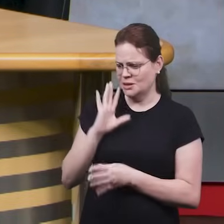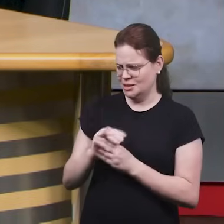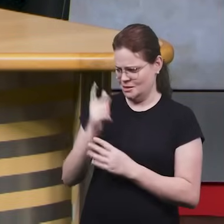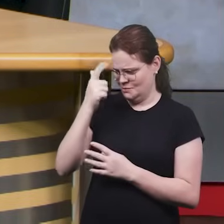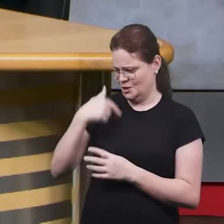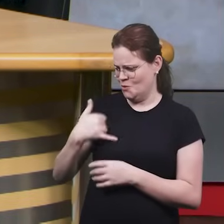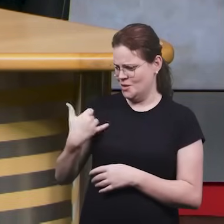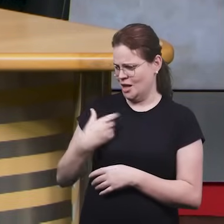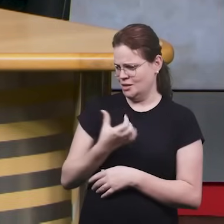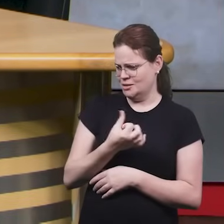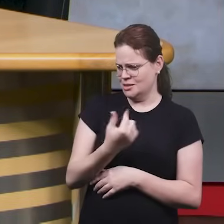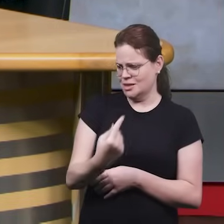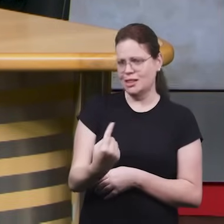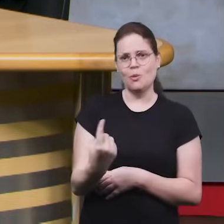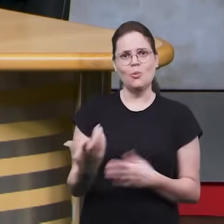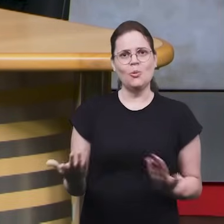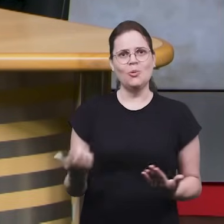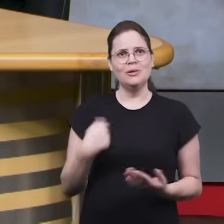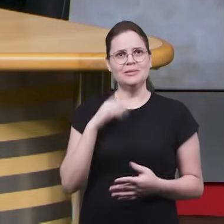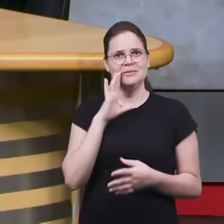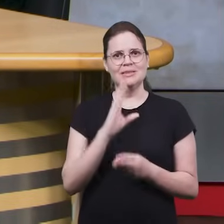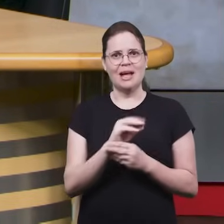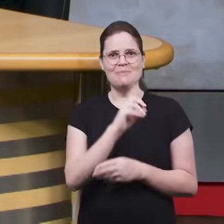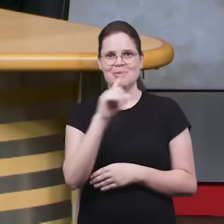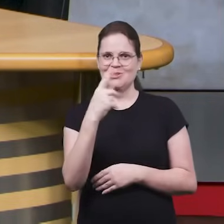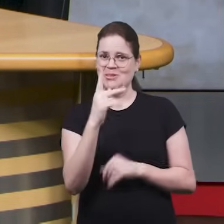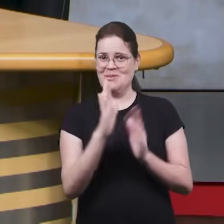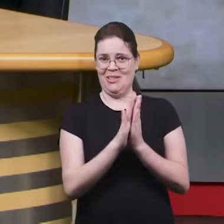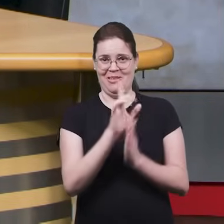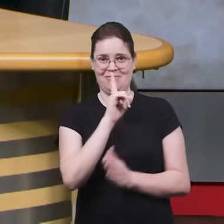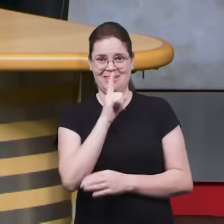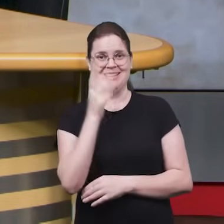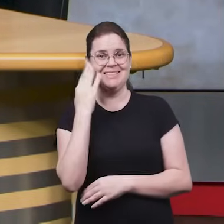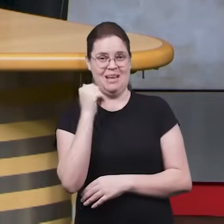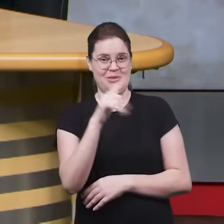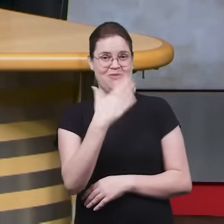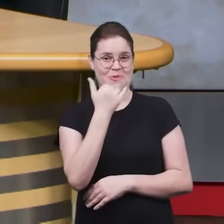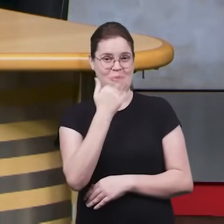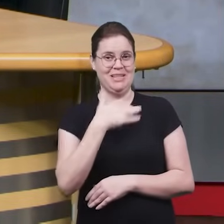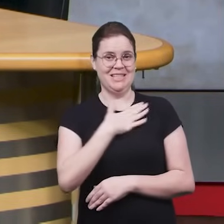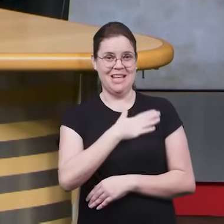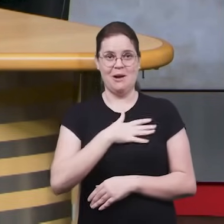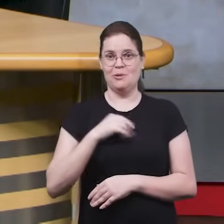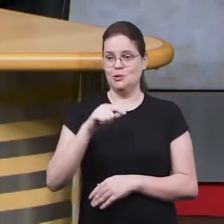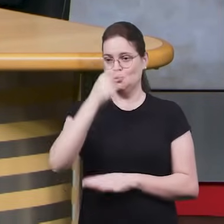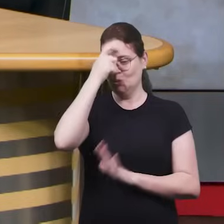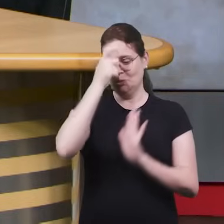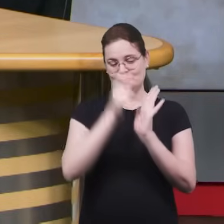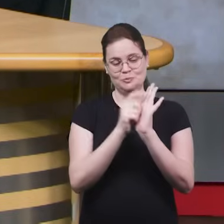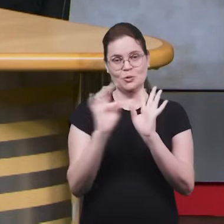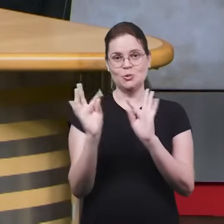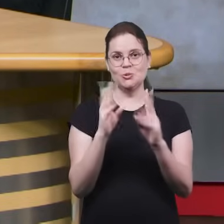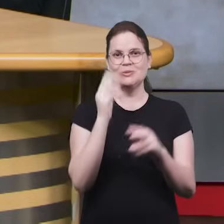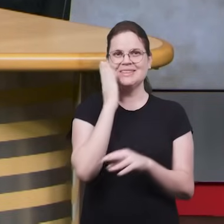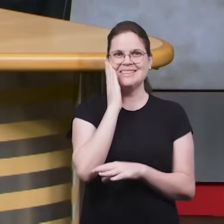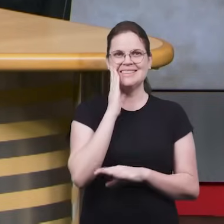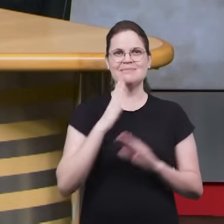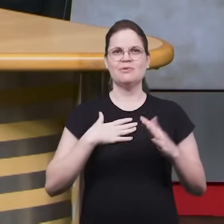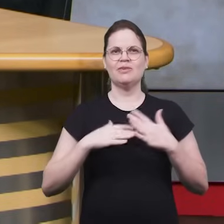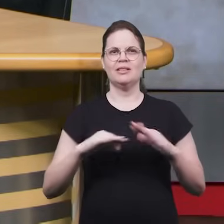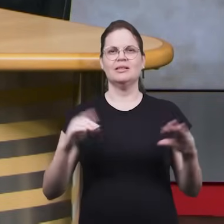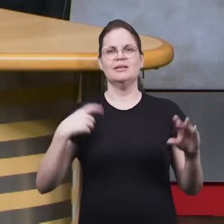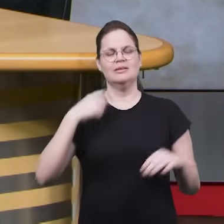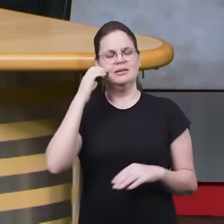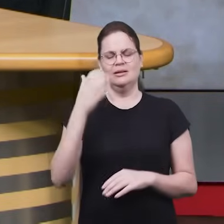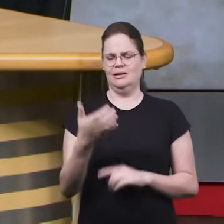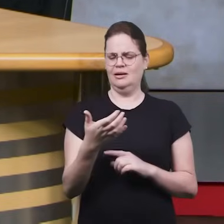tenho 61? Não, olha, ele sabe o dia do seu aniversário, ele sabe a comida que você mais gosta, ele sabe, tudo isso ele sabe, pode ficar tranquilo. Eu